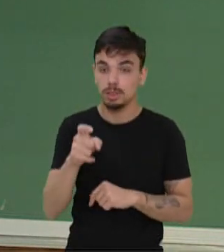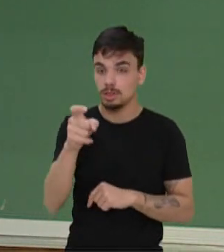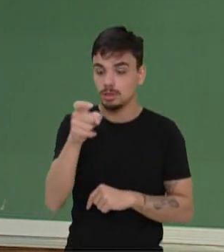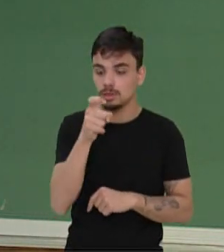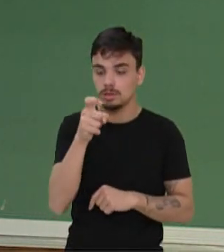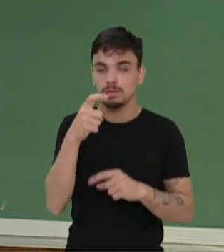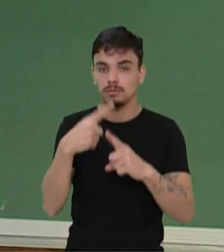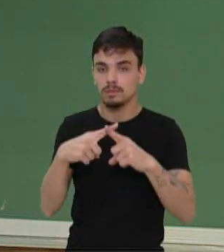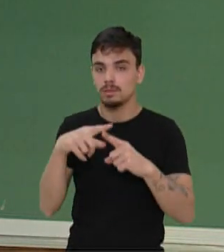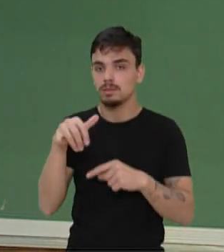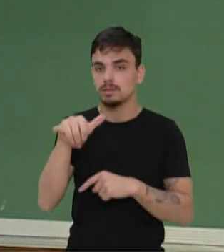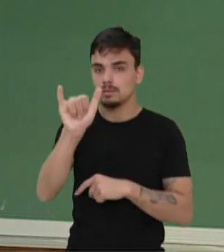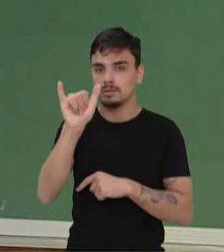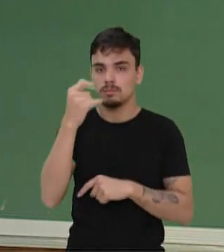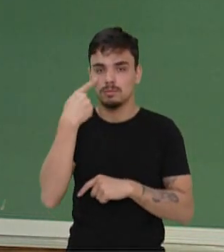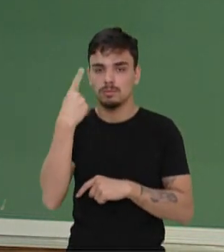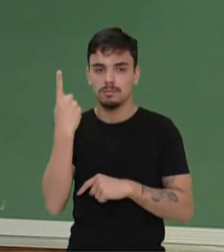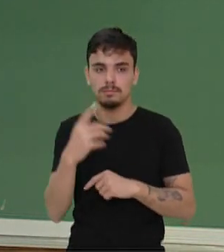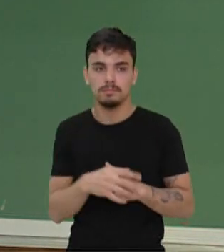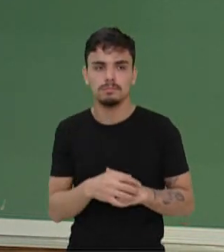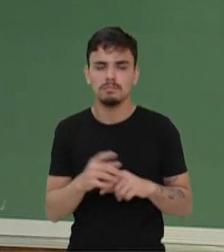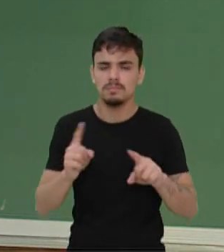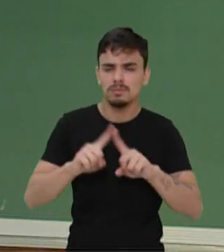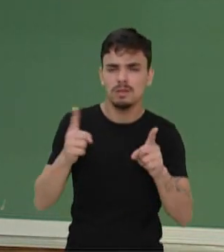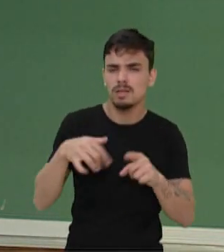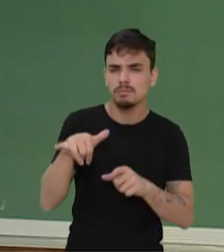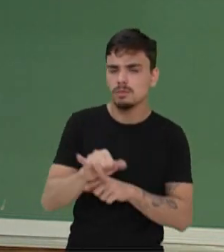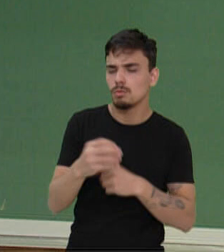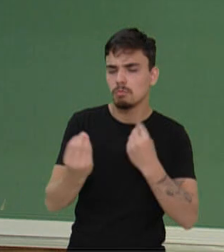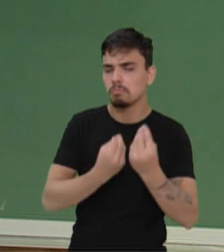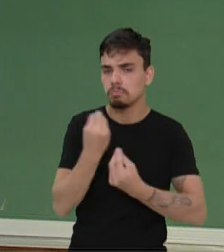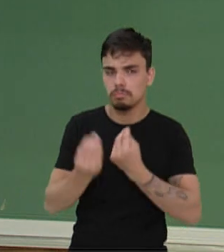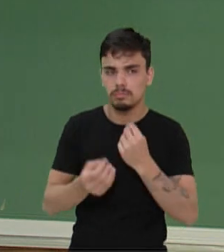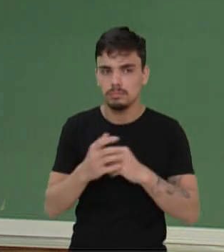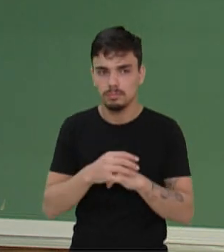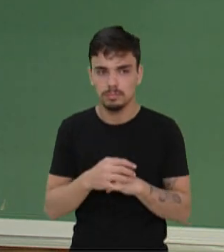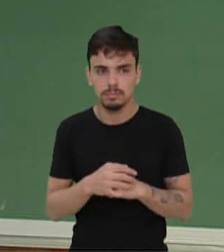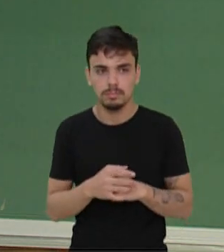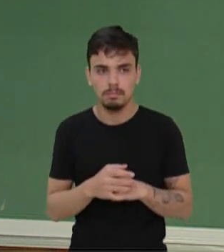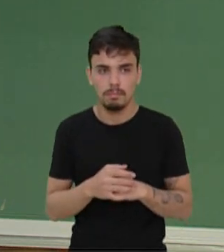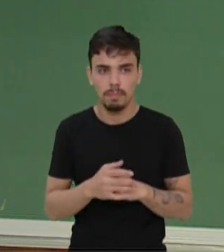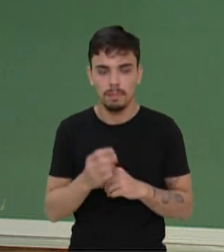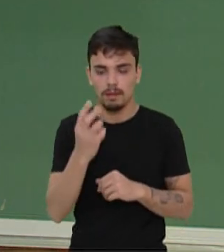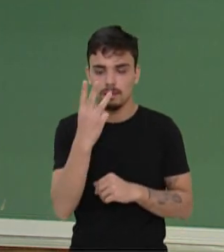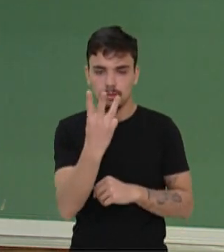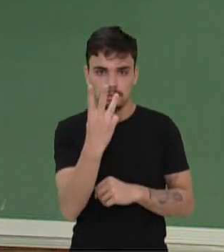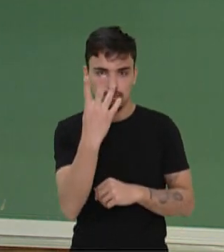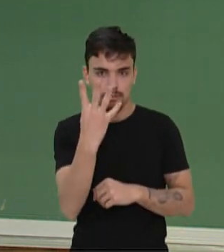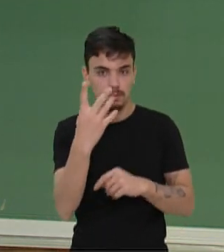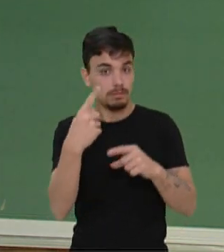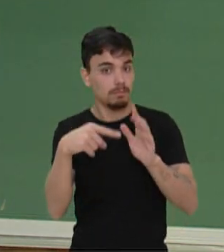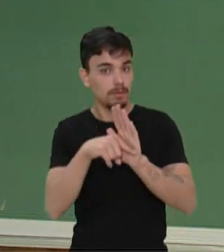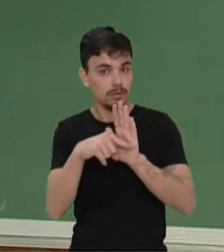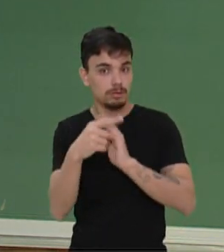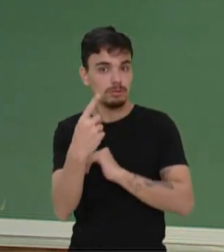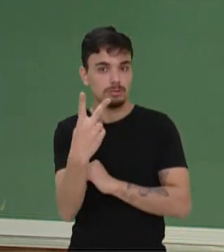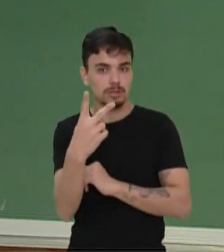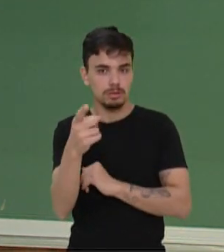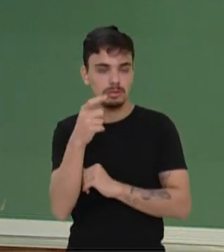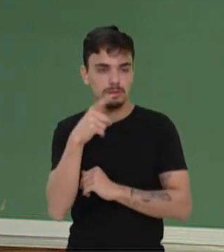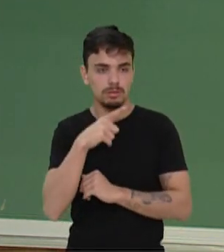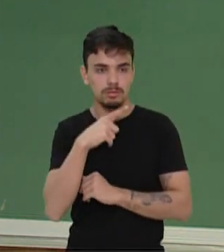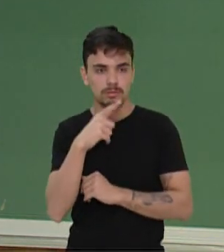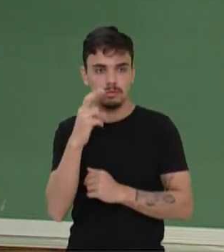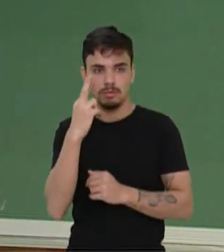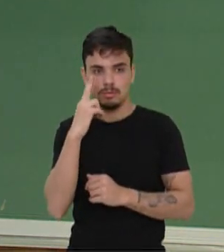Então, é x vezes y. Opa, mas não é y aqui. É assim, ó, y é 34 menos 2x. Ok? Então, já coloquei